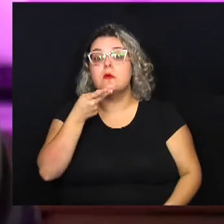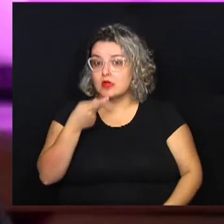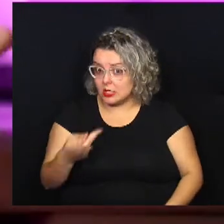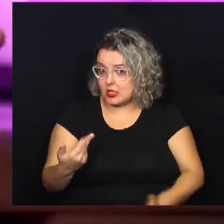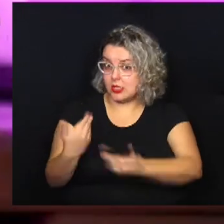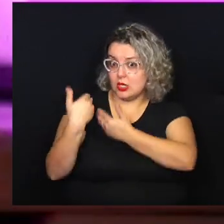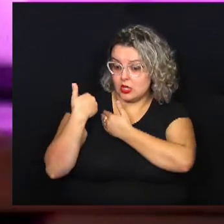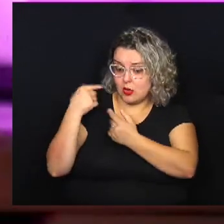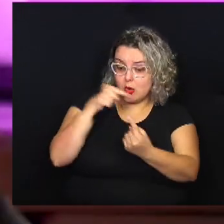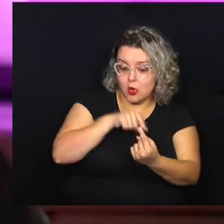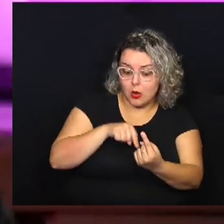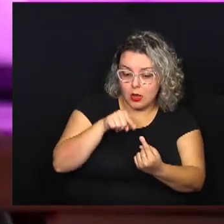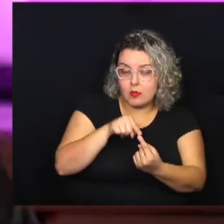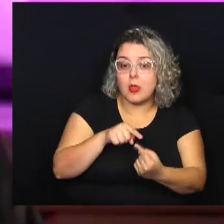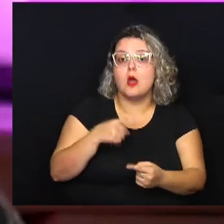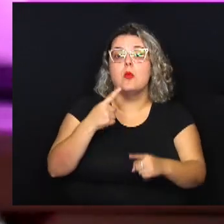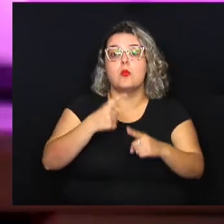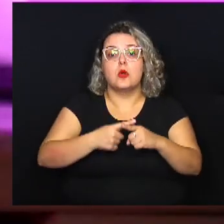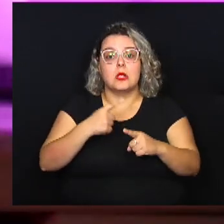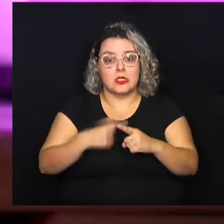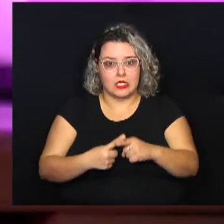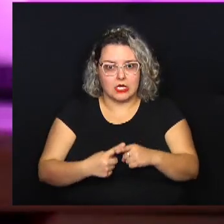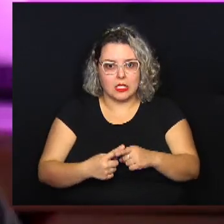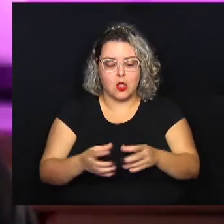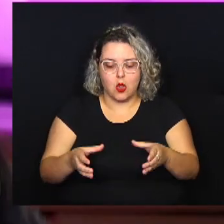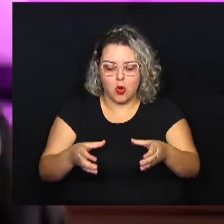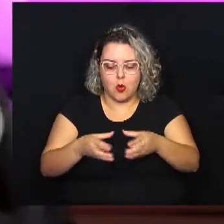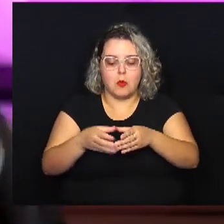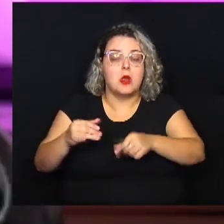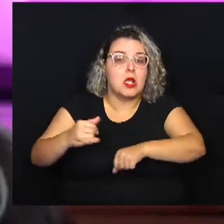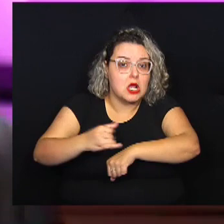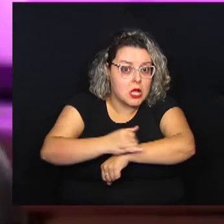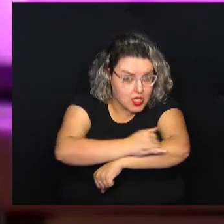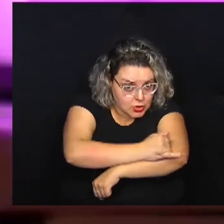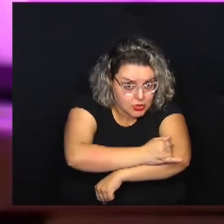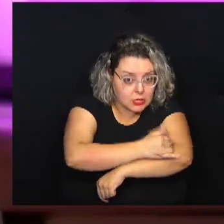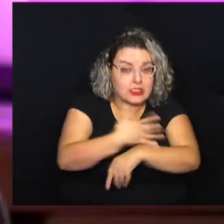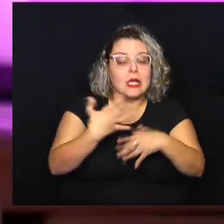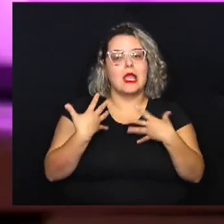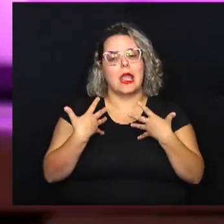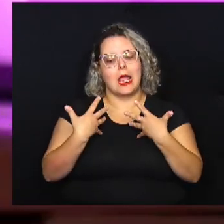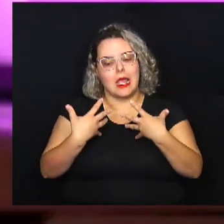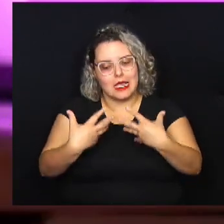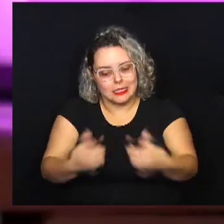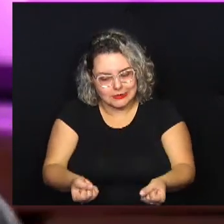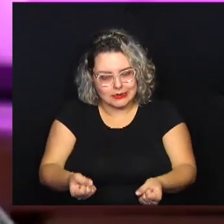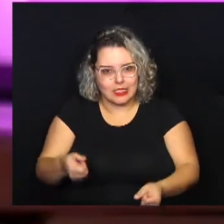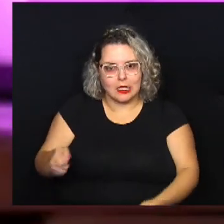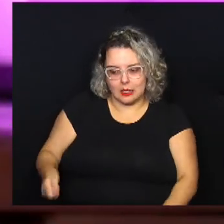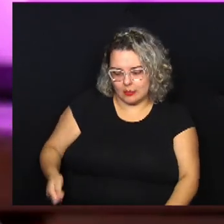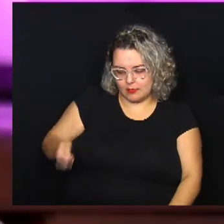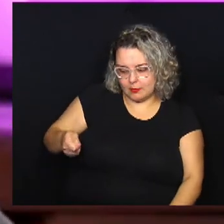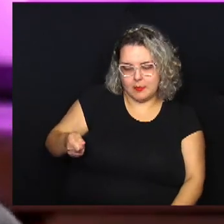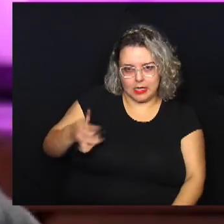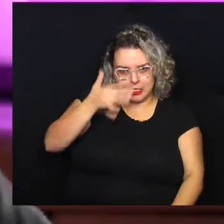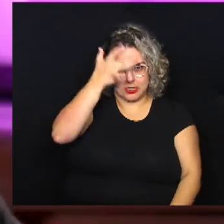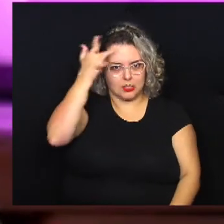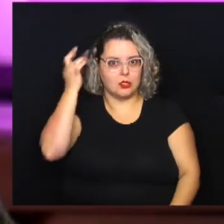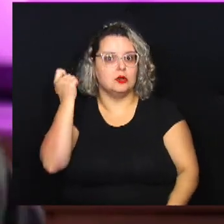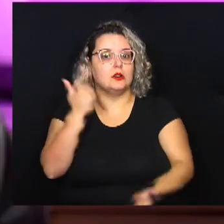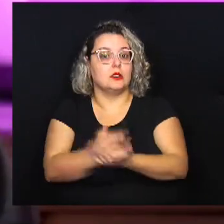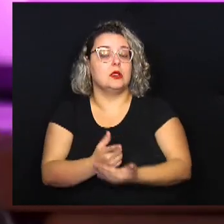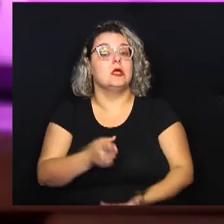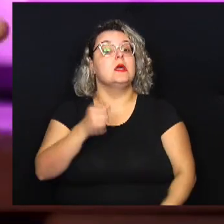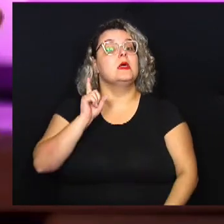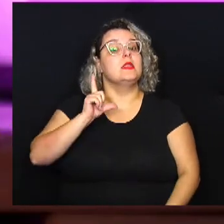responsabilidade objetiva, é porque como companhia aérea, a partir do momento em que ela recebe a mala do consumidor, ela tem ali o